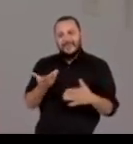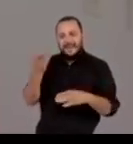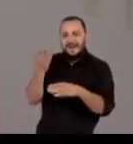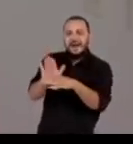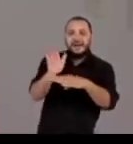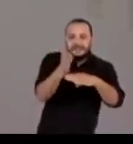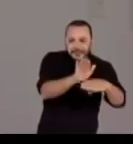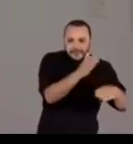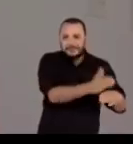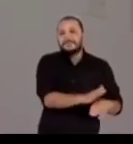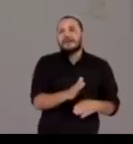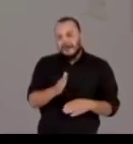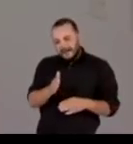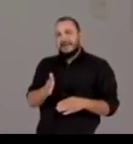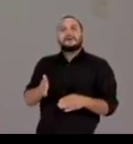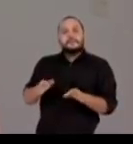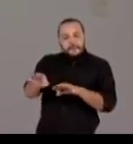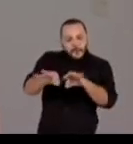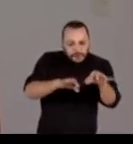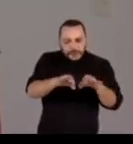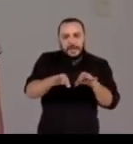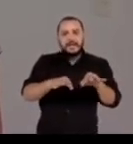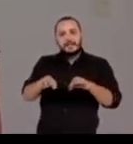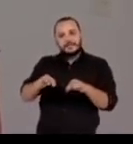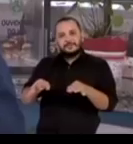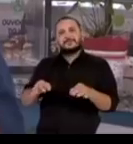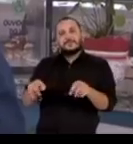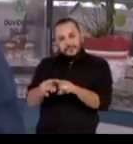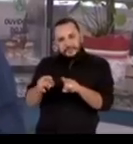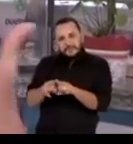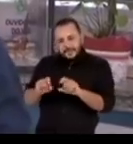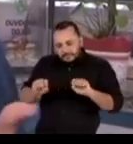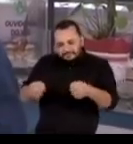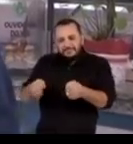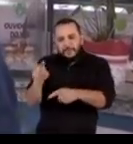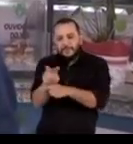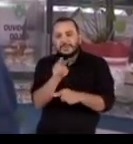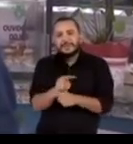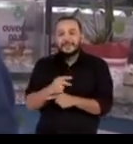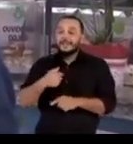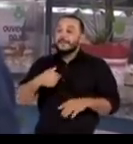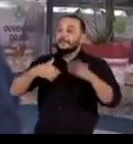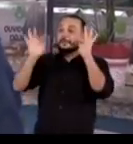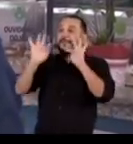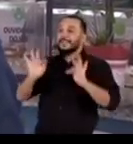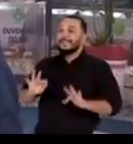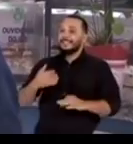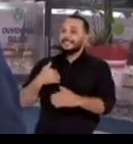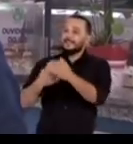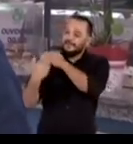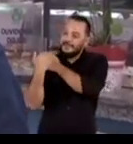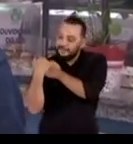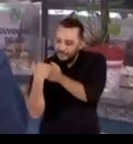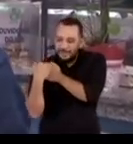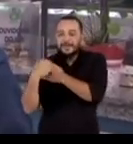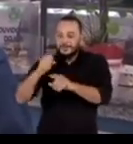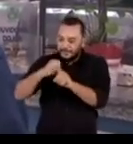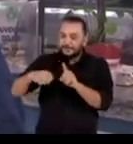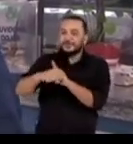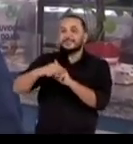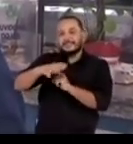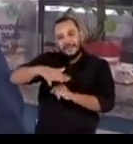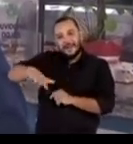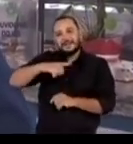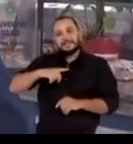favorecer esse tipo de iniciativa e abraçar também essa causa. Feliz por eu estar desenvolvendo o meu papel na sociedade